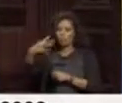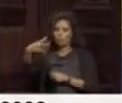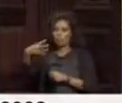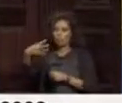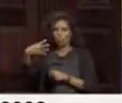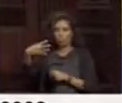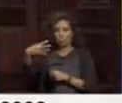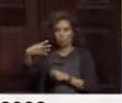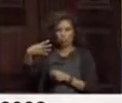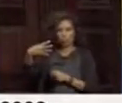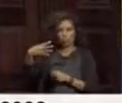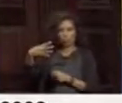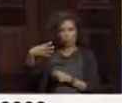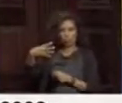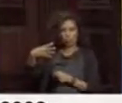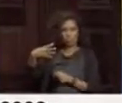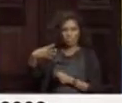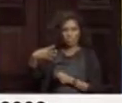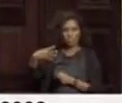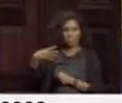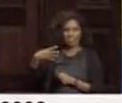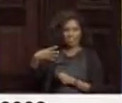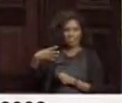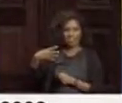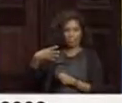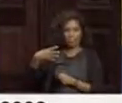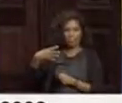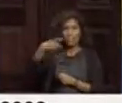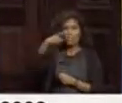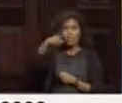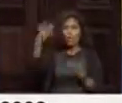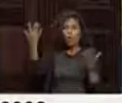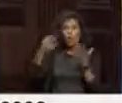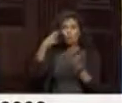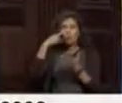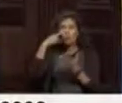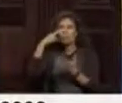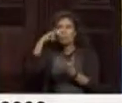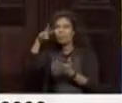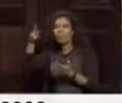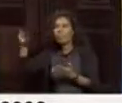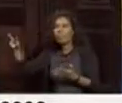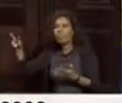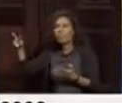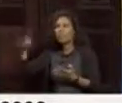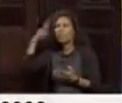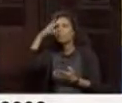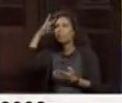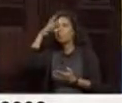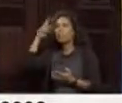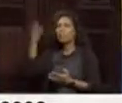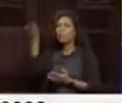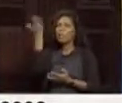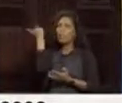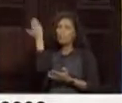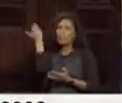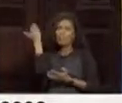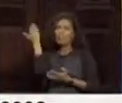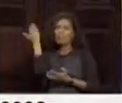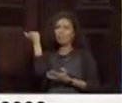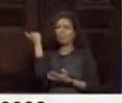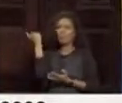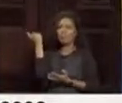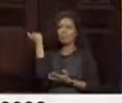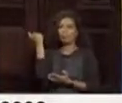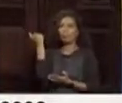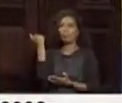significa. Então, isto daí me remete a ter um certo pé atrás quando se diz